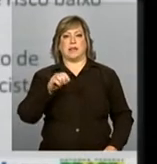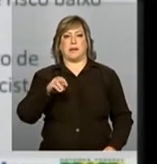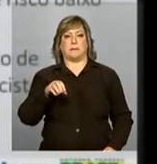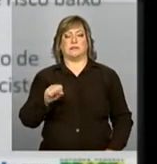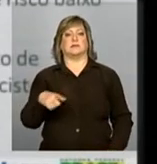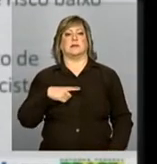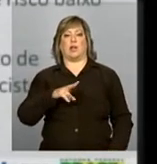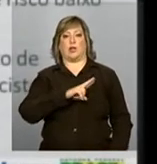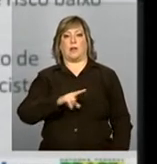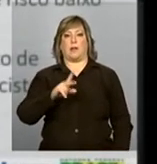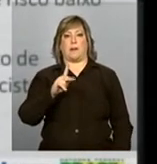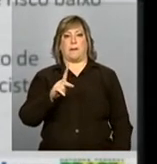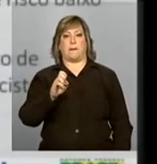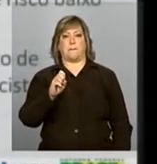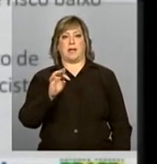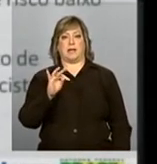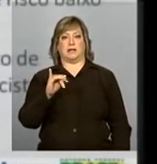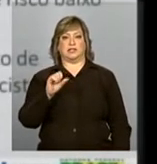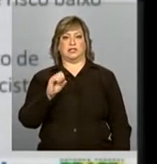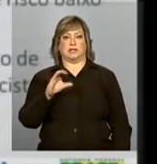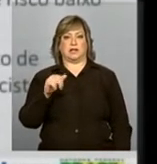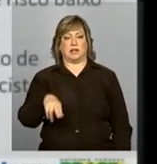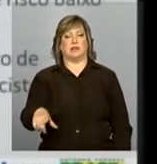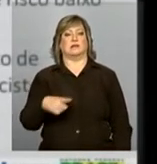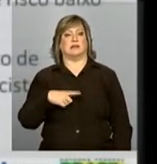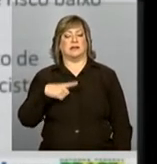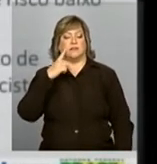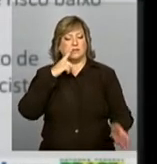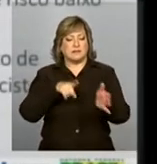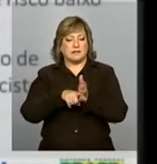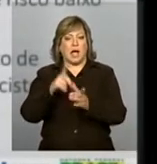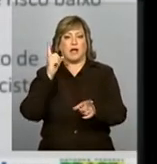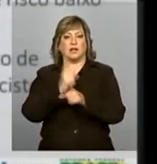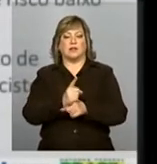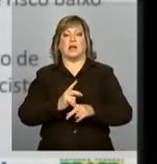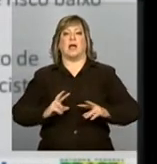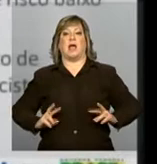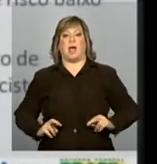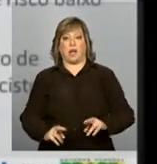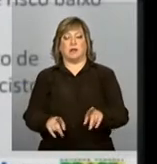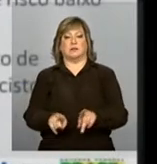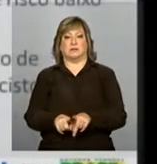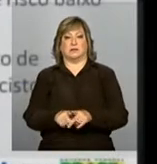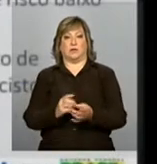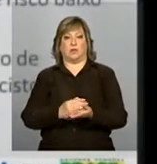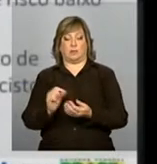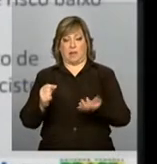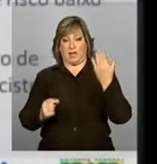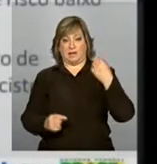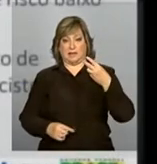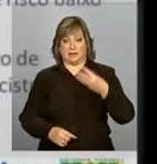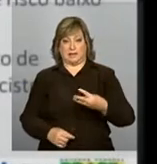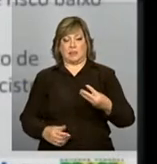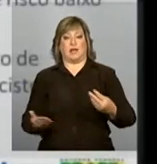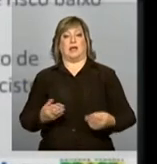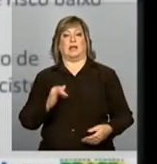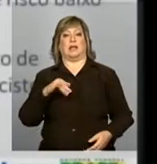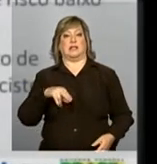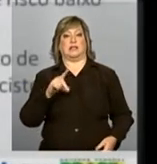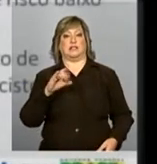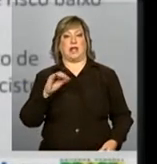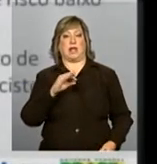PET scan, que é um importante instrumento, né, para diagnóstico de câncer, passou de 3 para 8